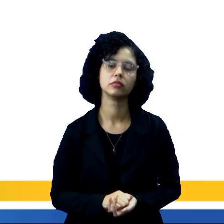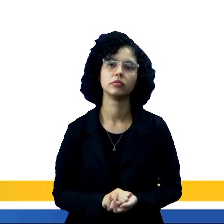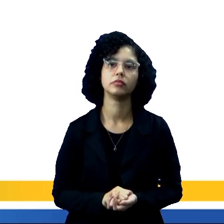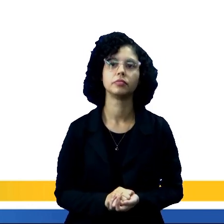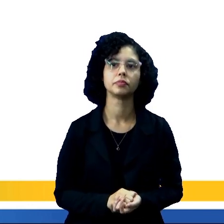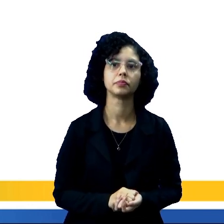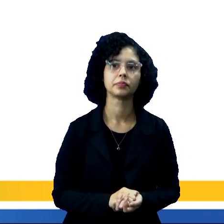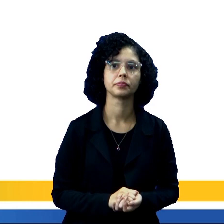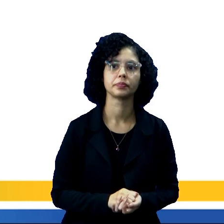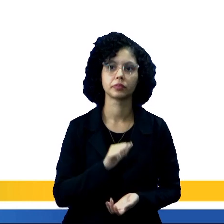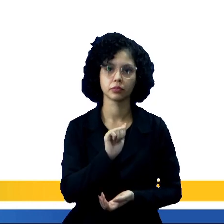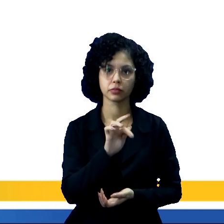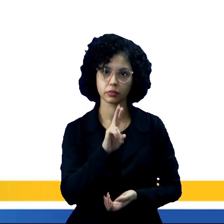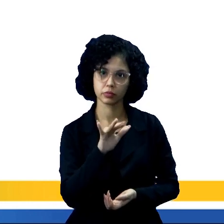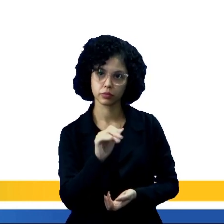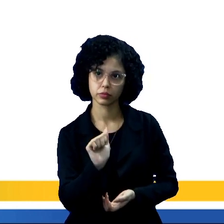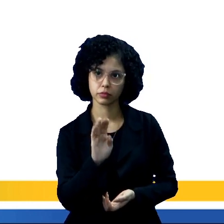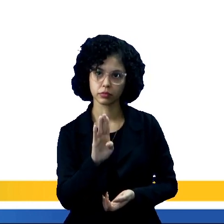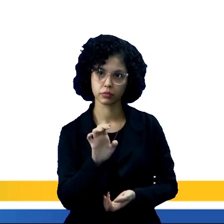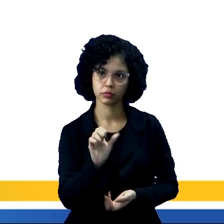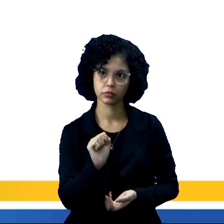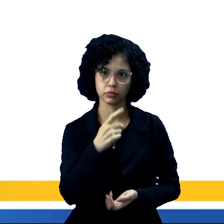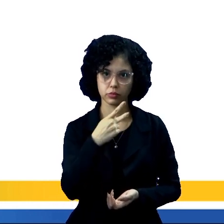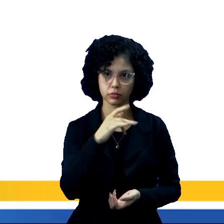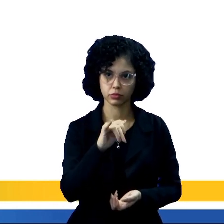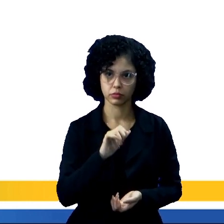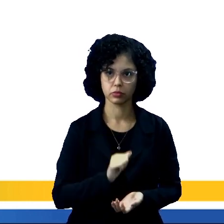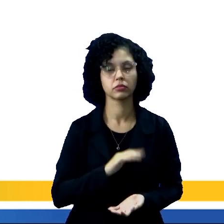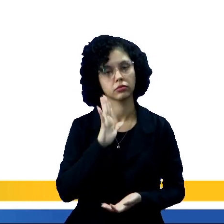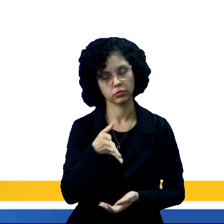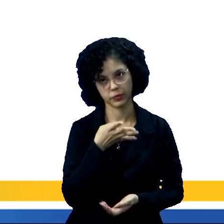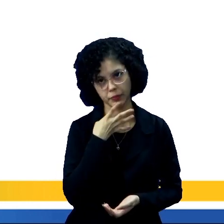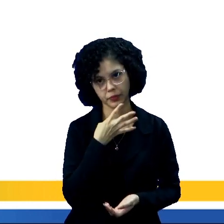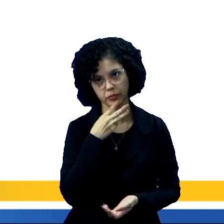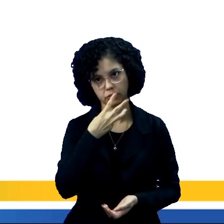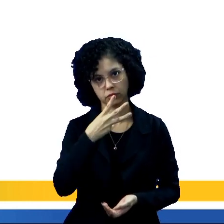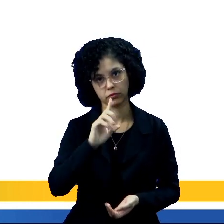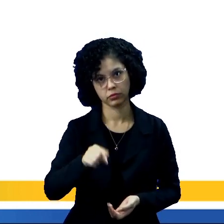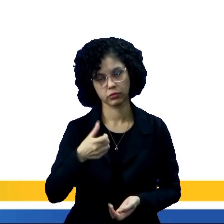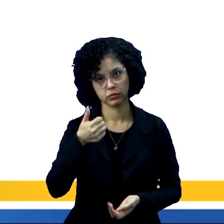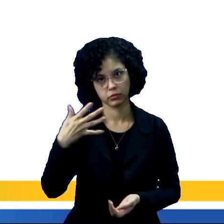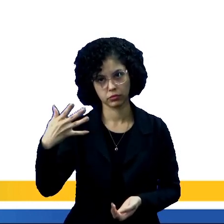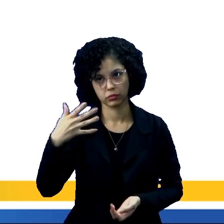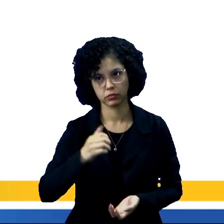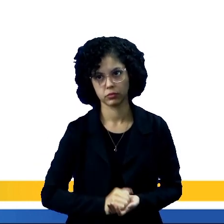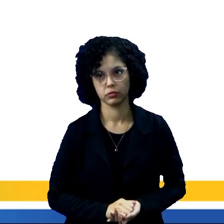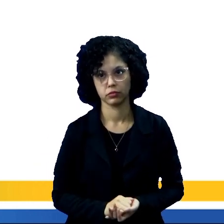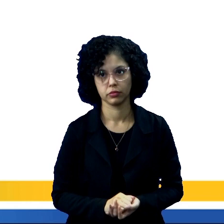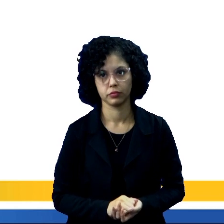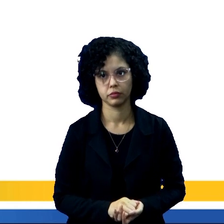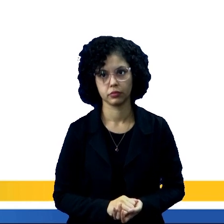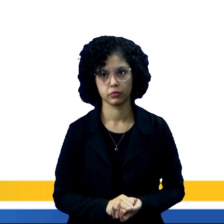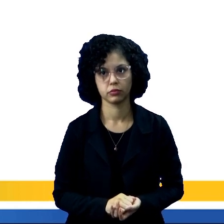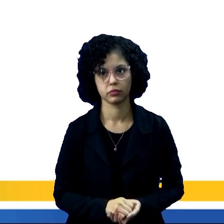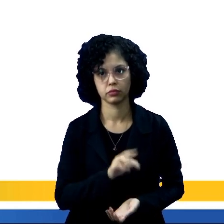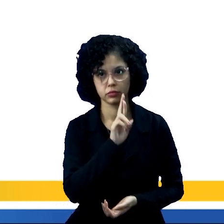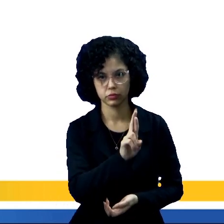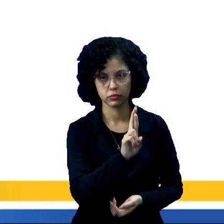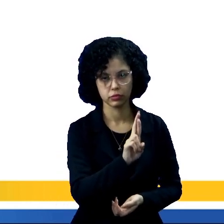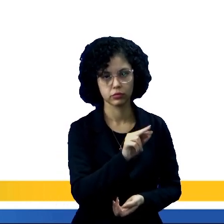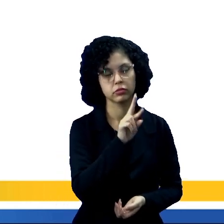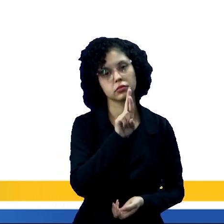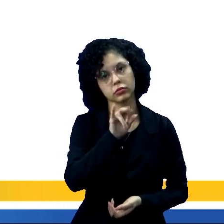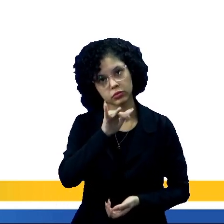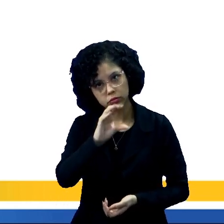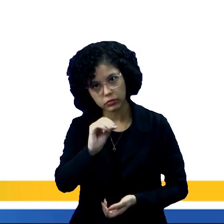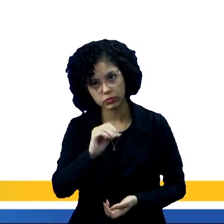significa área da base. O símbolo π, você já sabe, que é o número π, que é igual a 3,14. E o